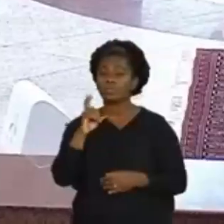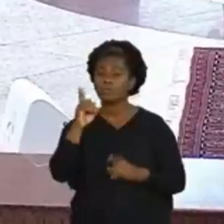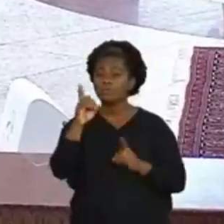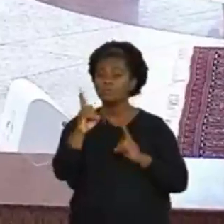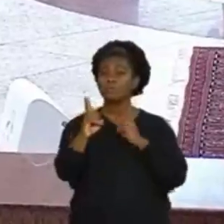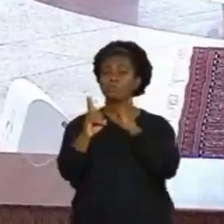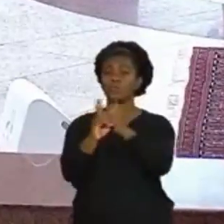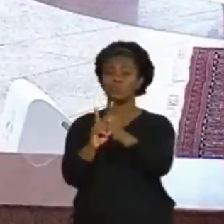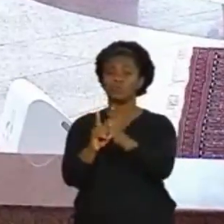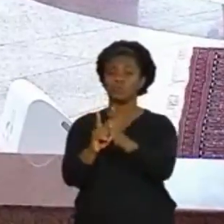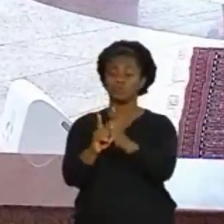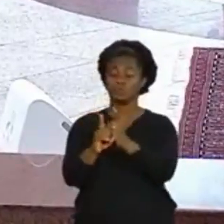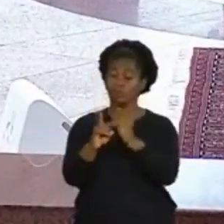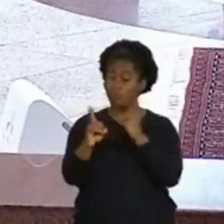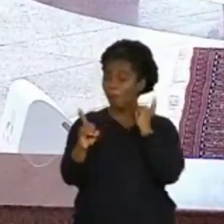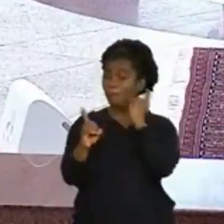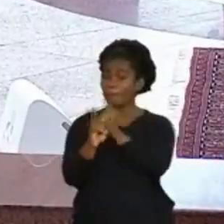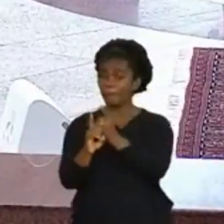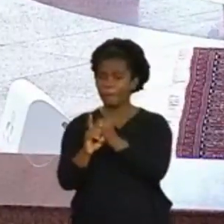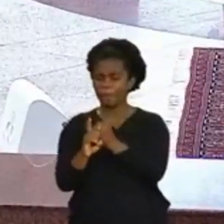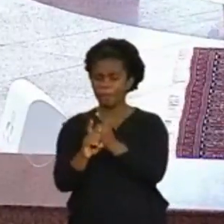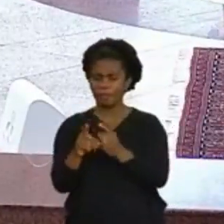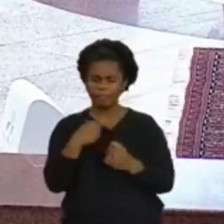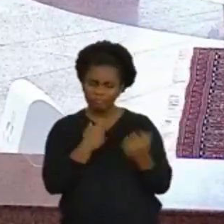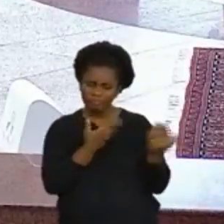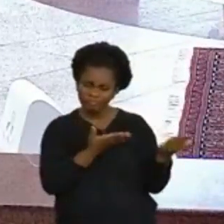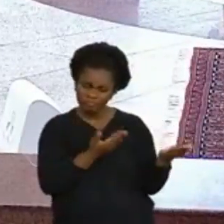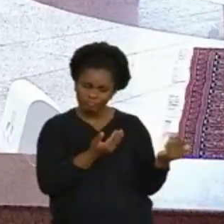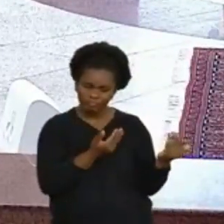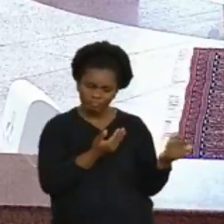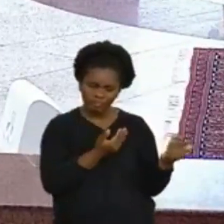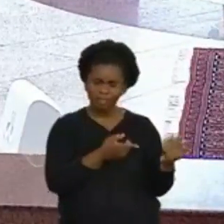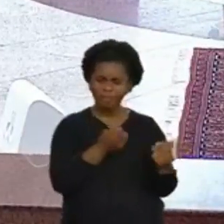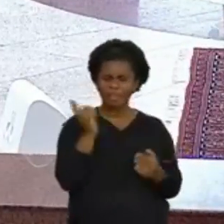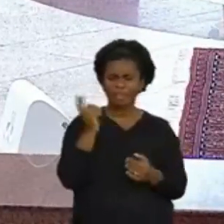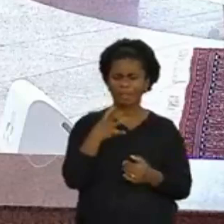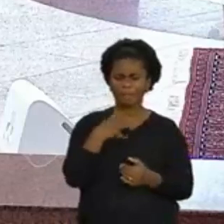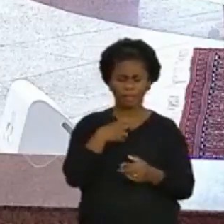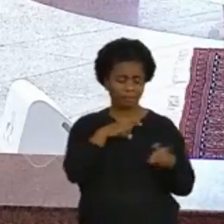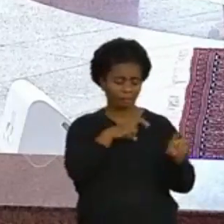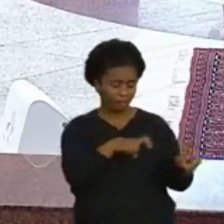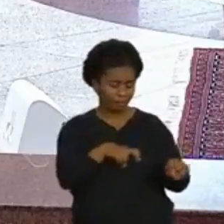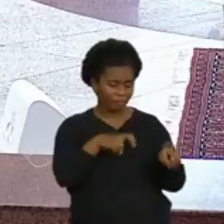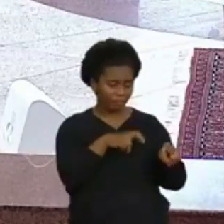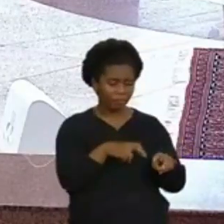eu novinho, no interiorzinho da Bahia, uma igreja pequenininha,